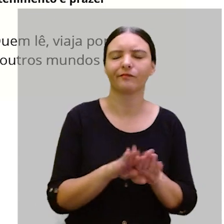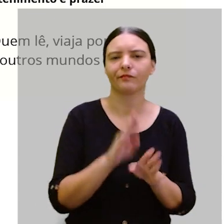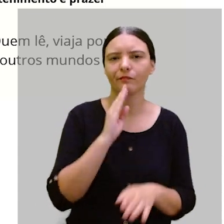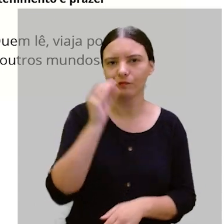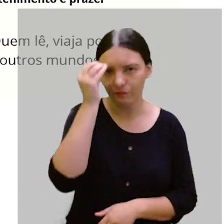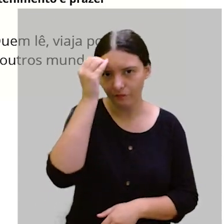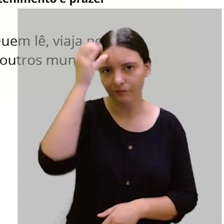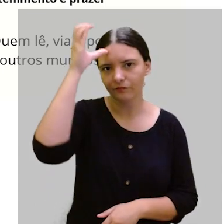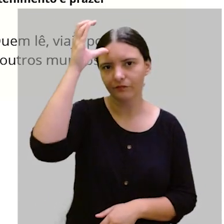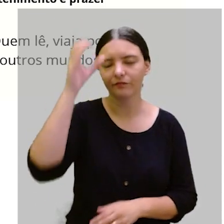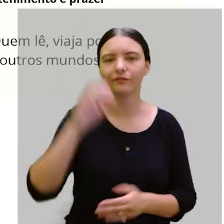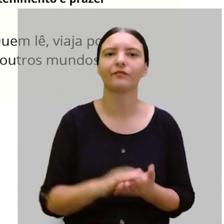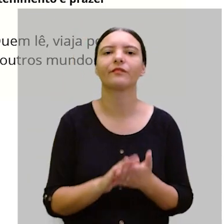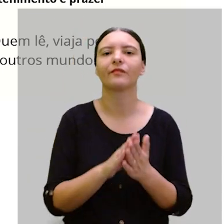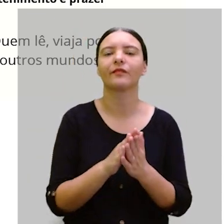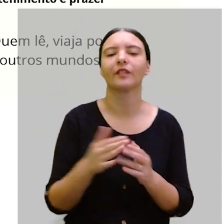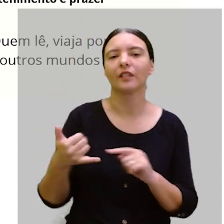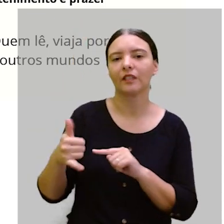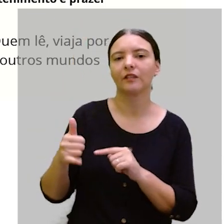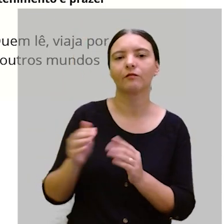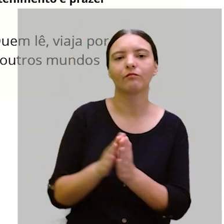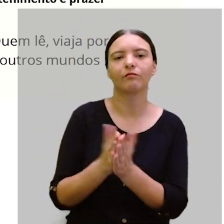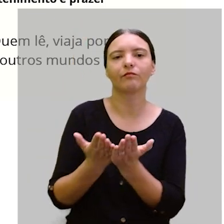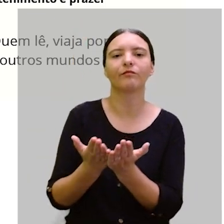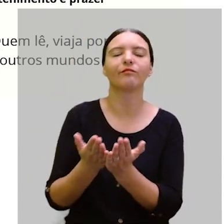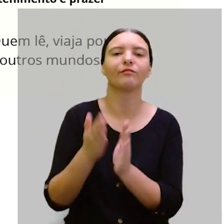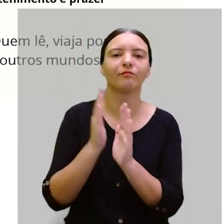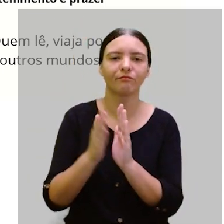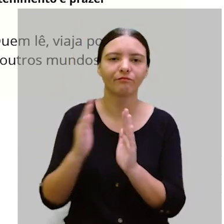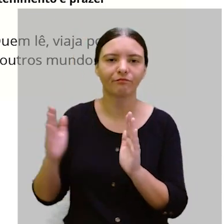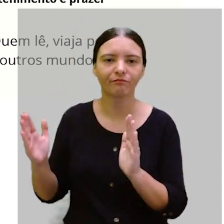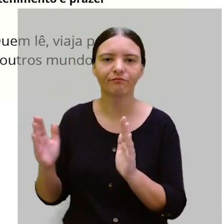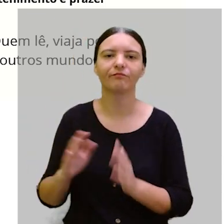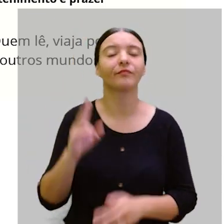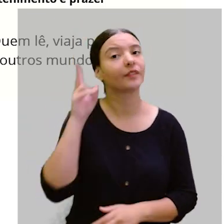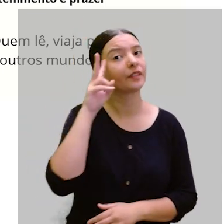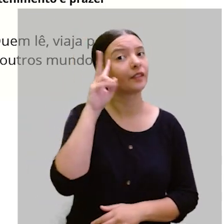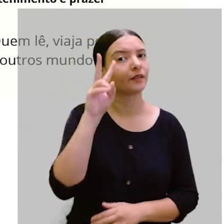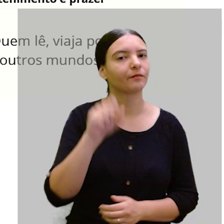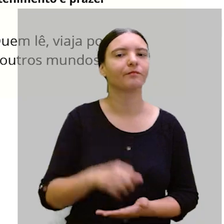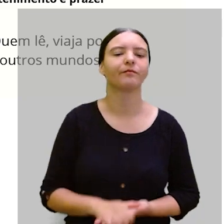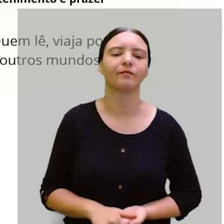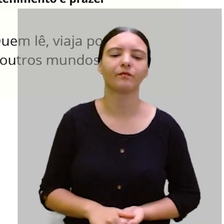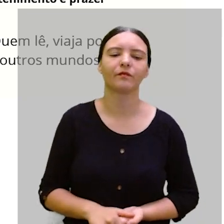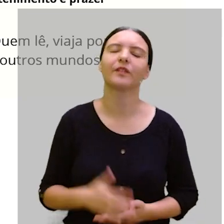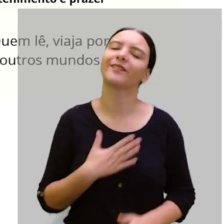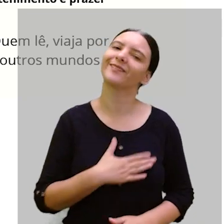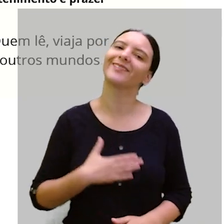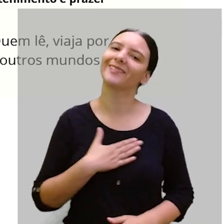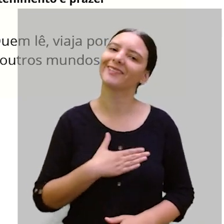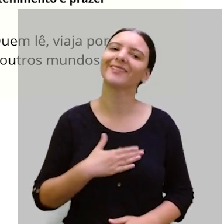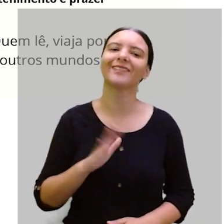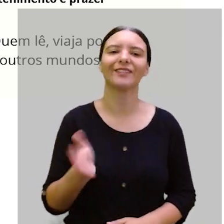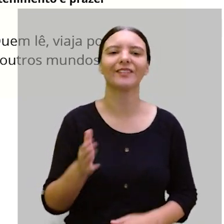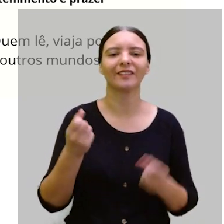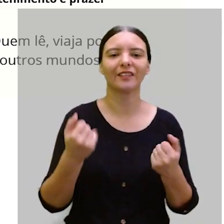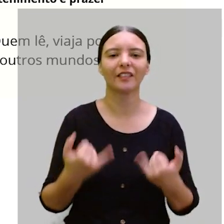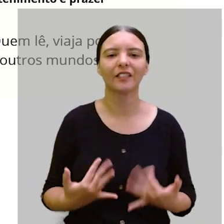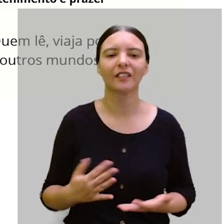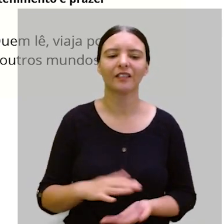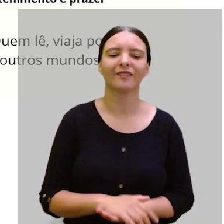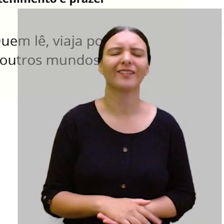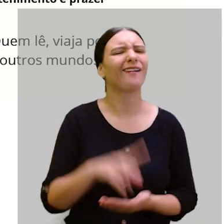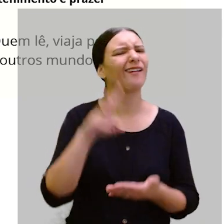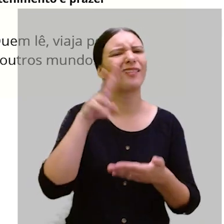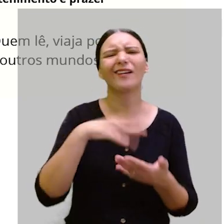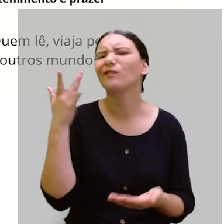conhecimento, biblioteca na palma da mão, né? Lembrem disso. Entretenimento e prazer, já acabei de falar. Gente,